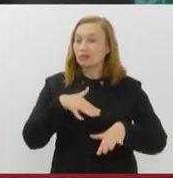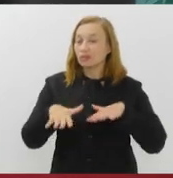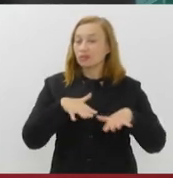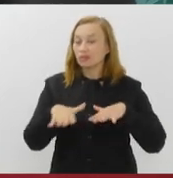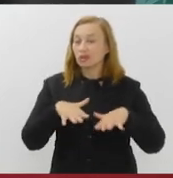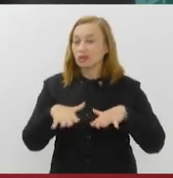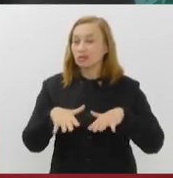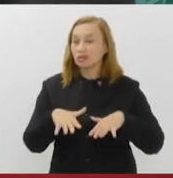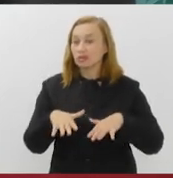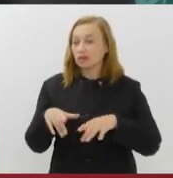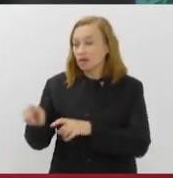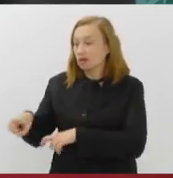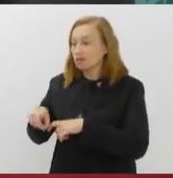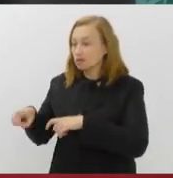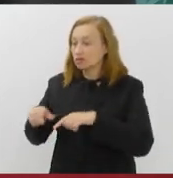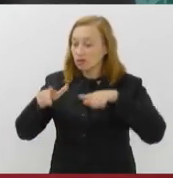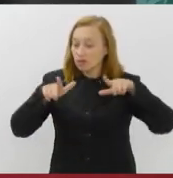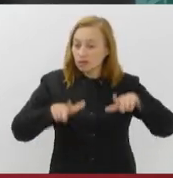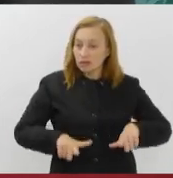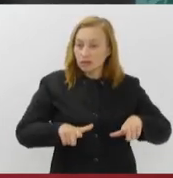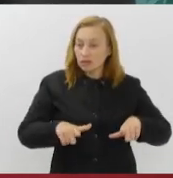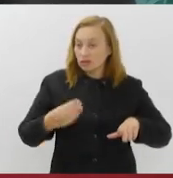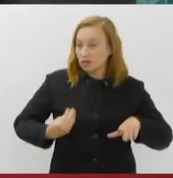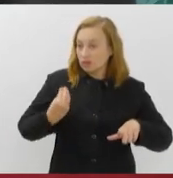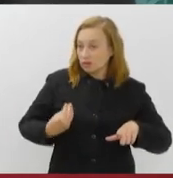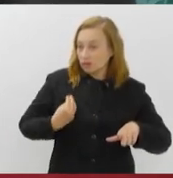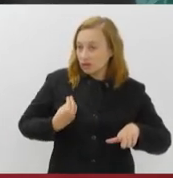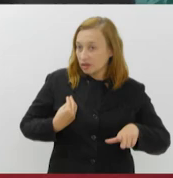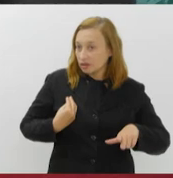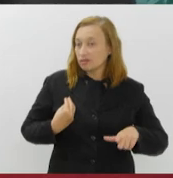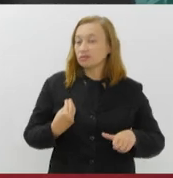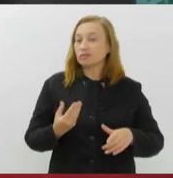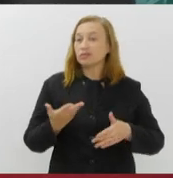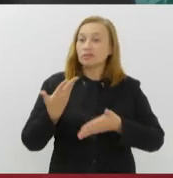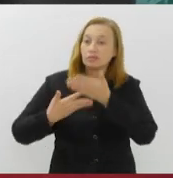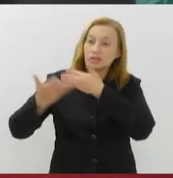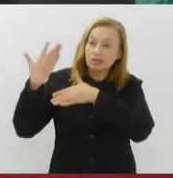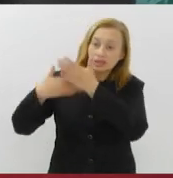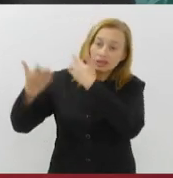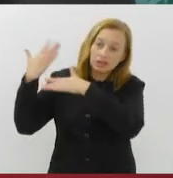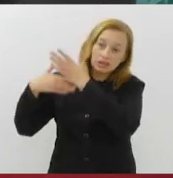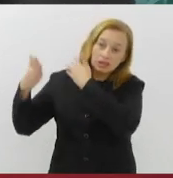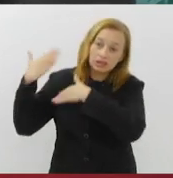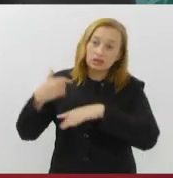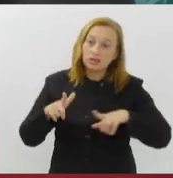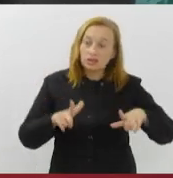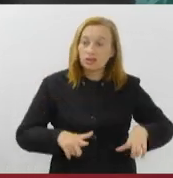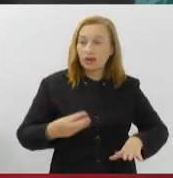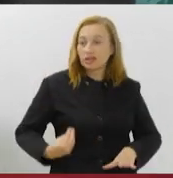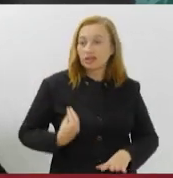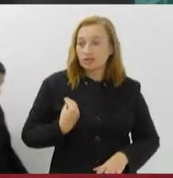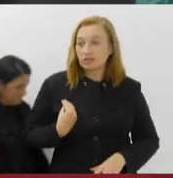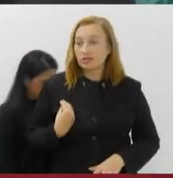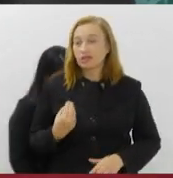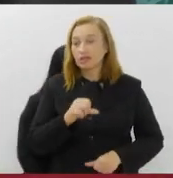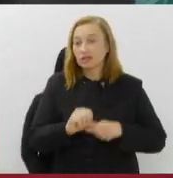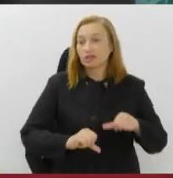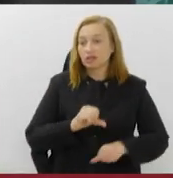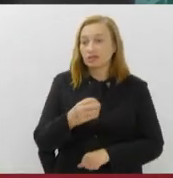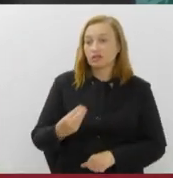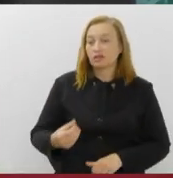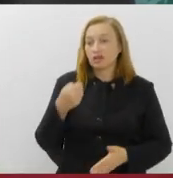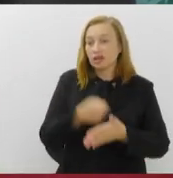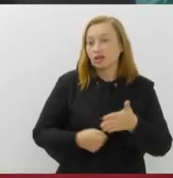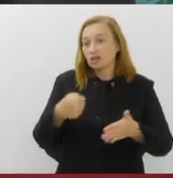território é o lugar onde a gente vive, né? Onde que viveram nossos antepassados, lugar de vida que se transforma em lugar de